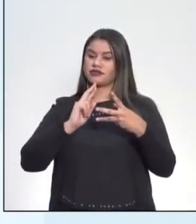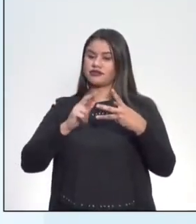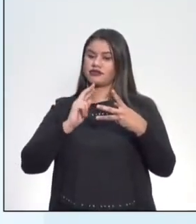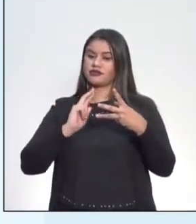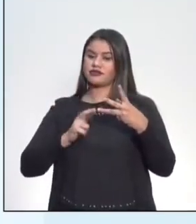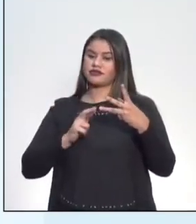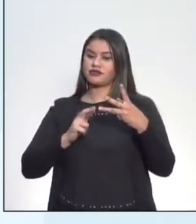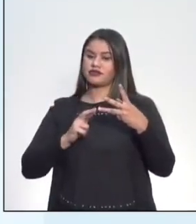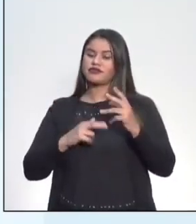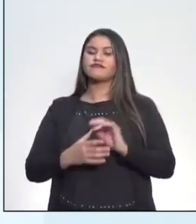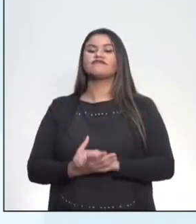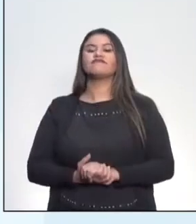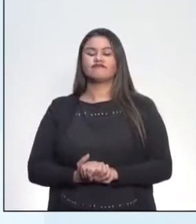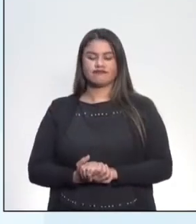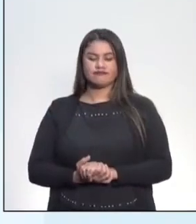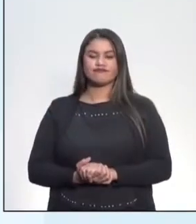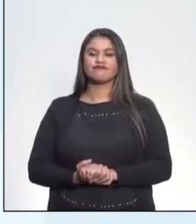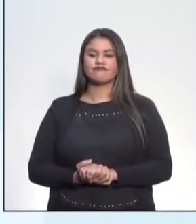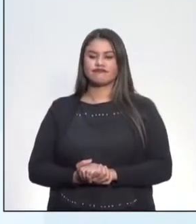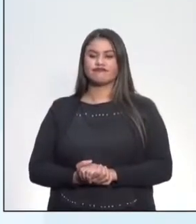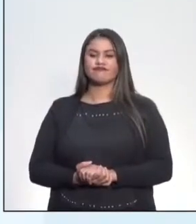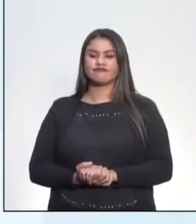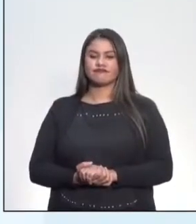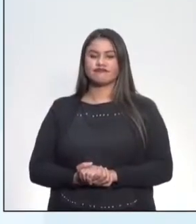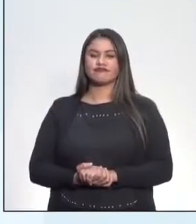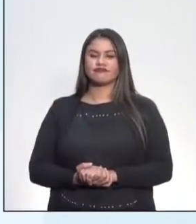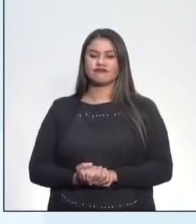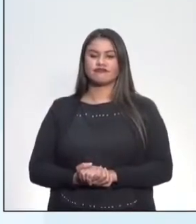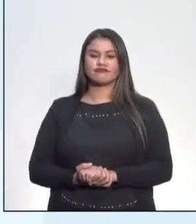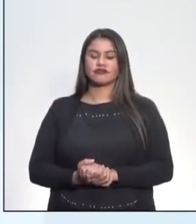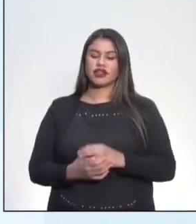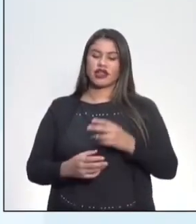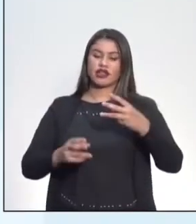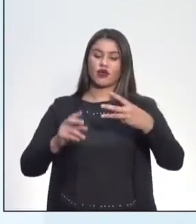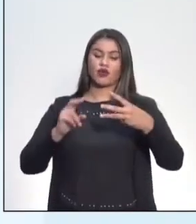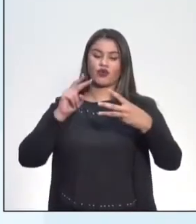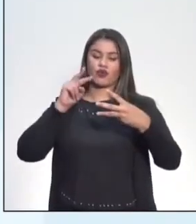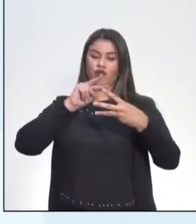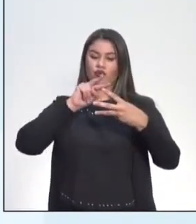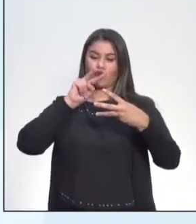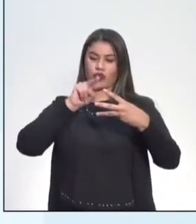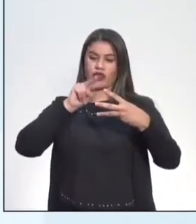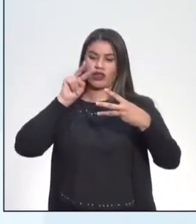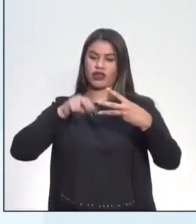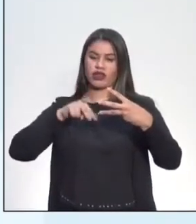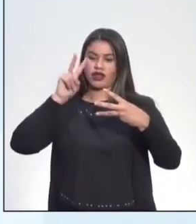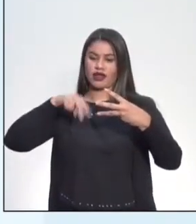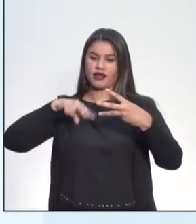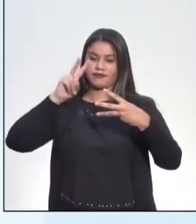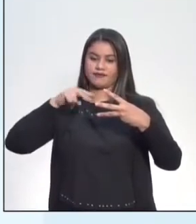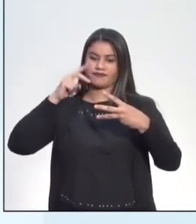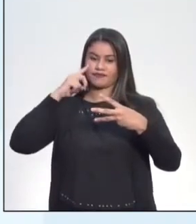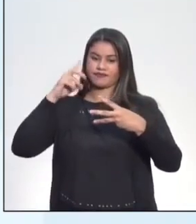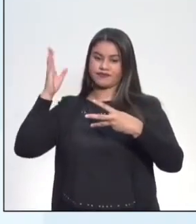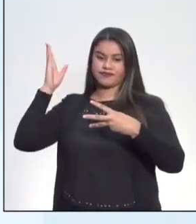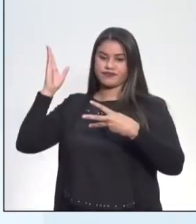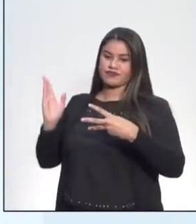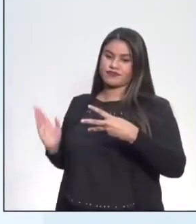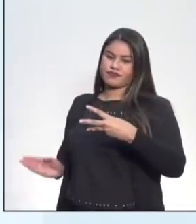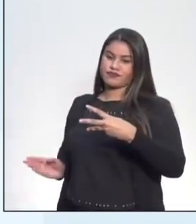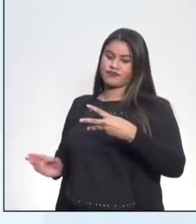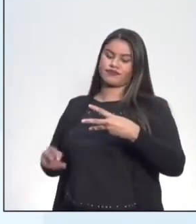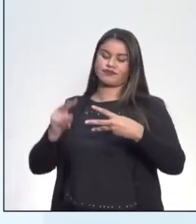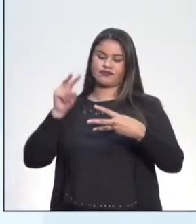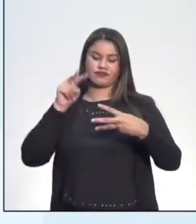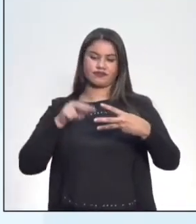irão respondê-las no caderno de vocês. Tá? É apenas ler as perguntas que estão aí na lousa e vocês, então,